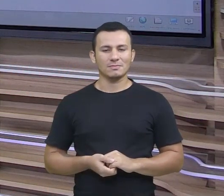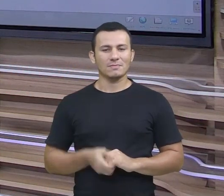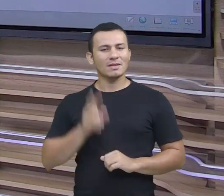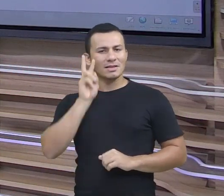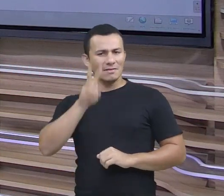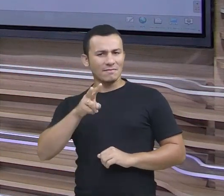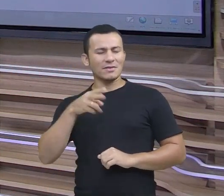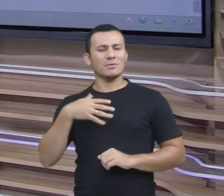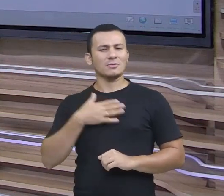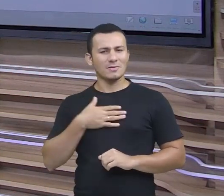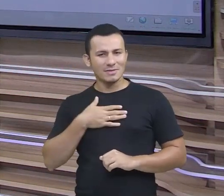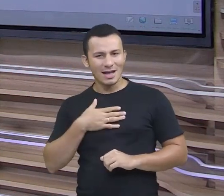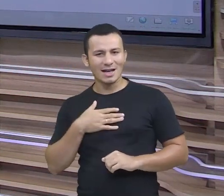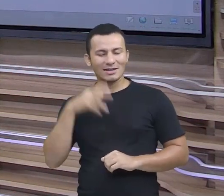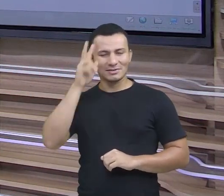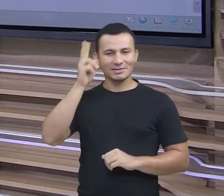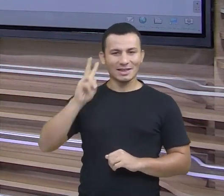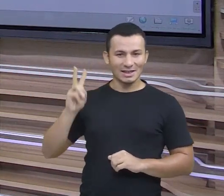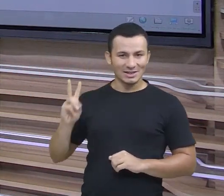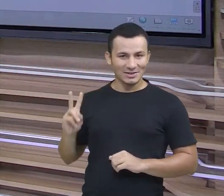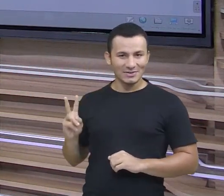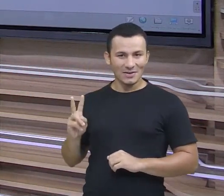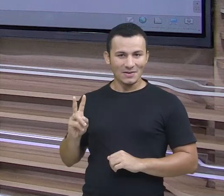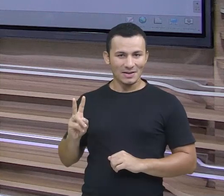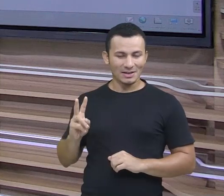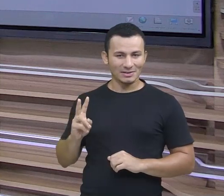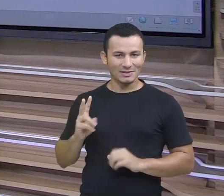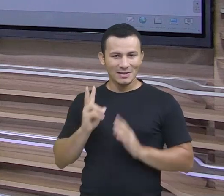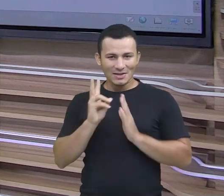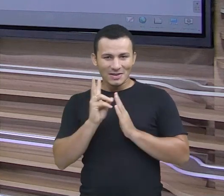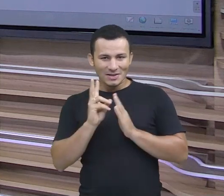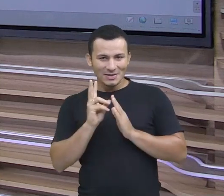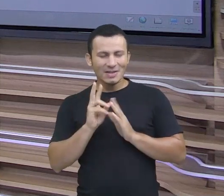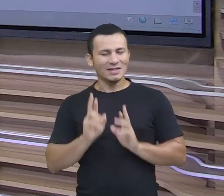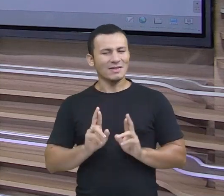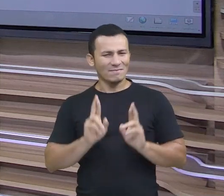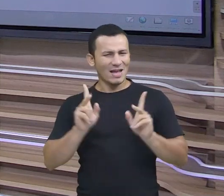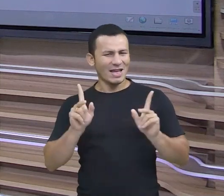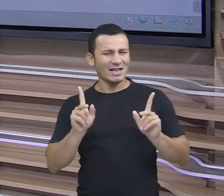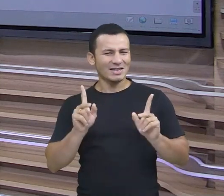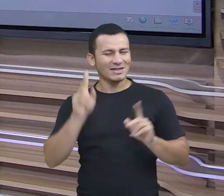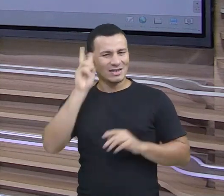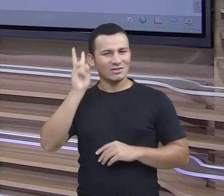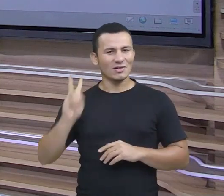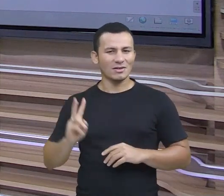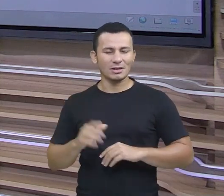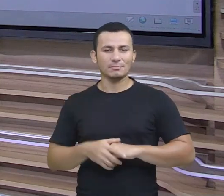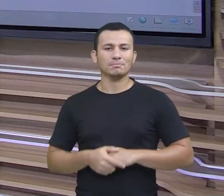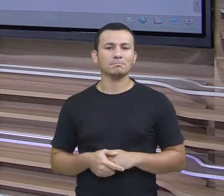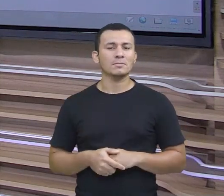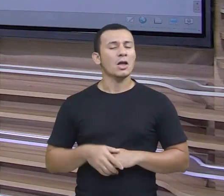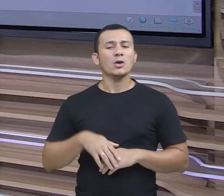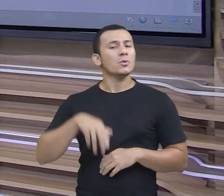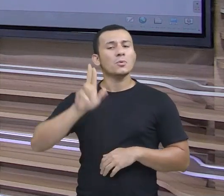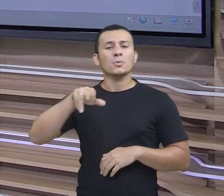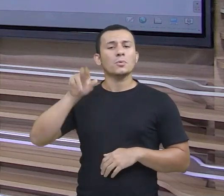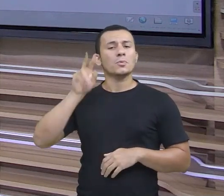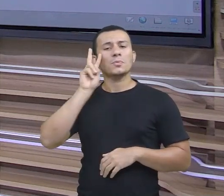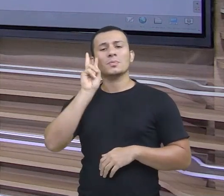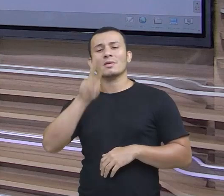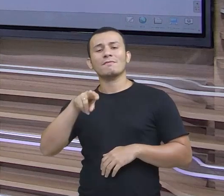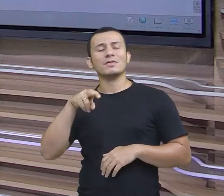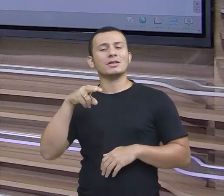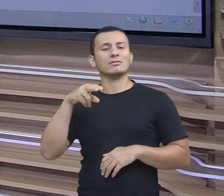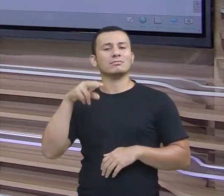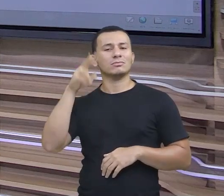Gostaram? Gostaram? Gostaram de Eu de Índia? Diferente, né? Professora, eu nunca nem tinha ouvido falar